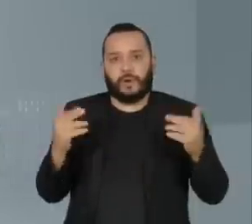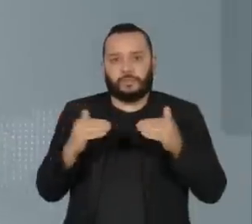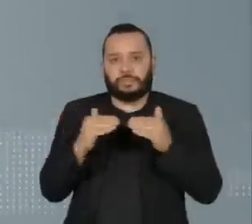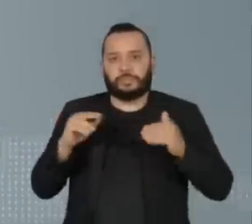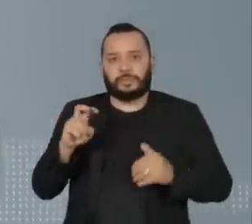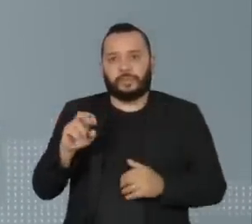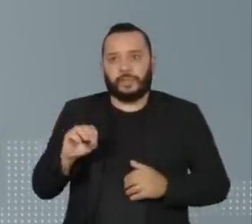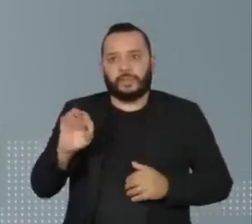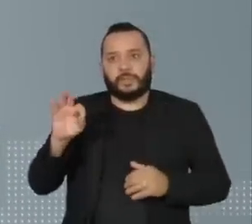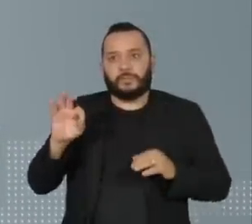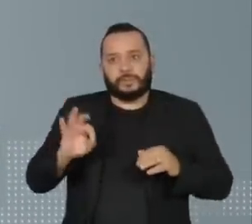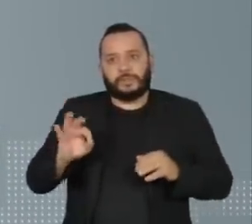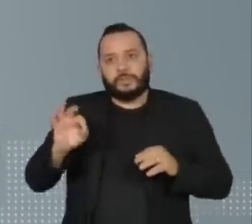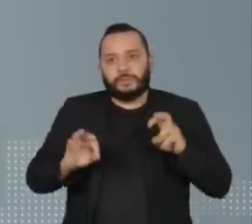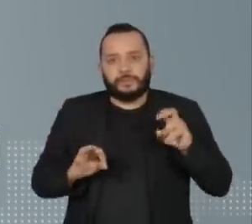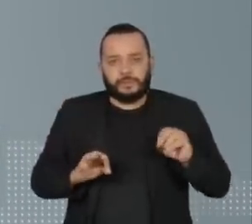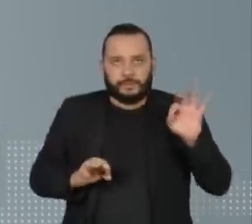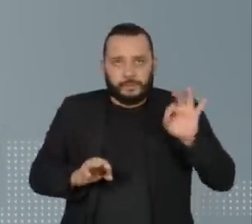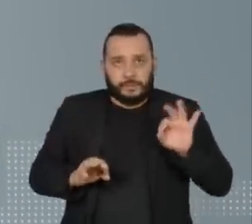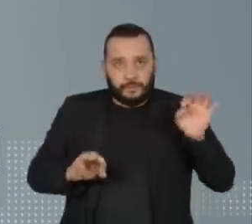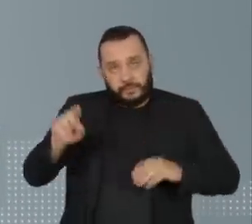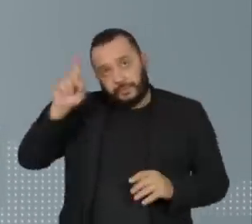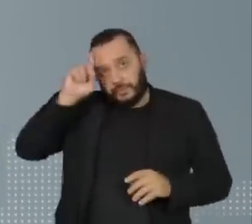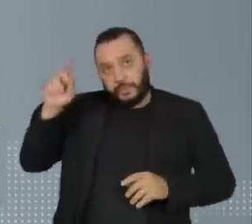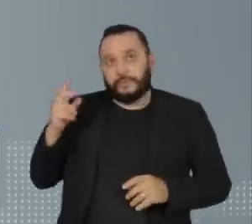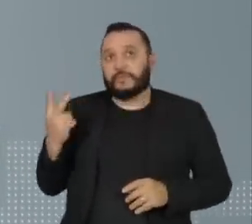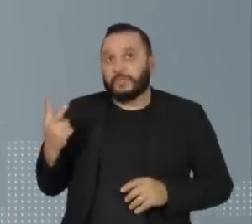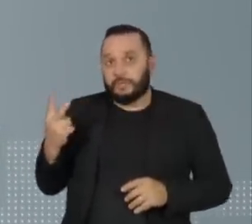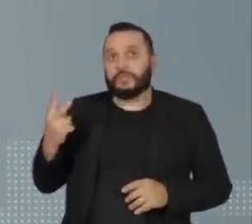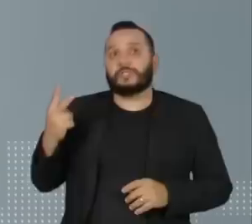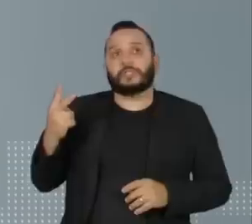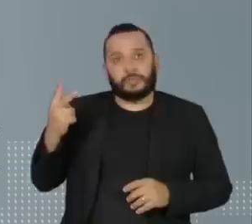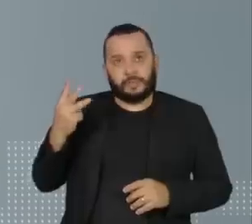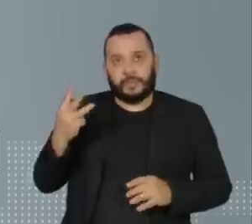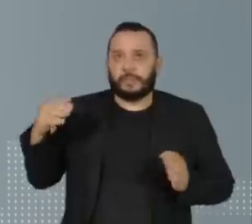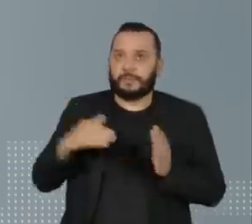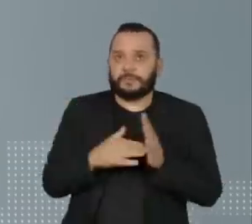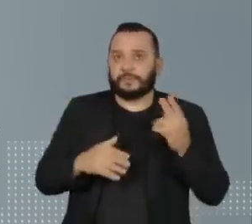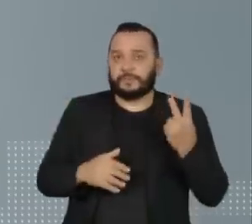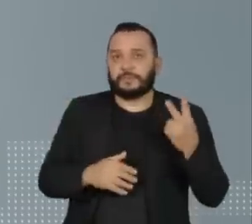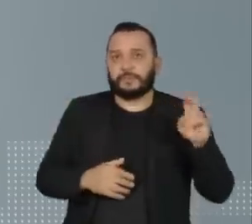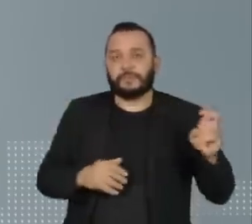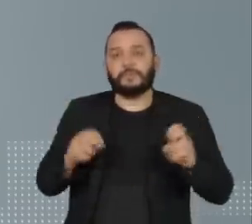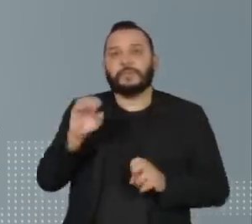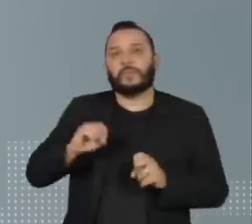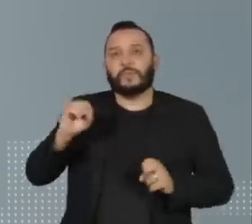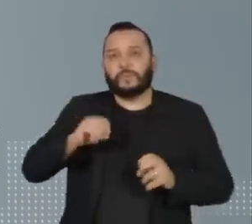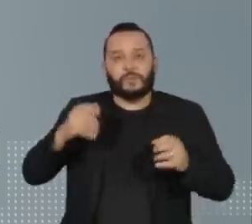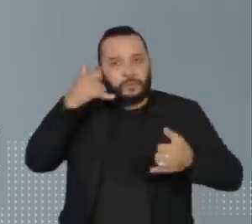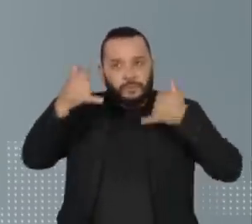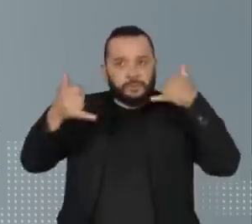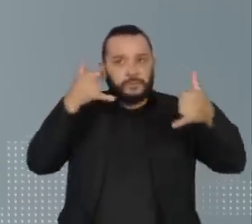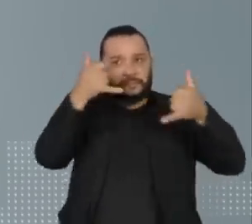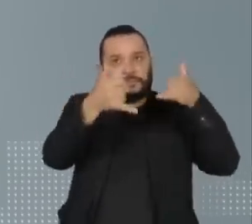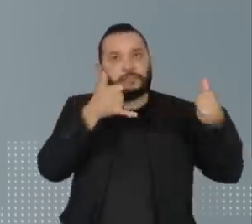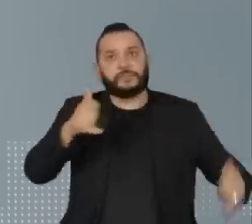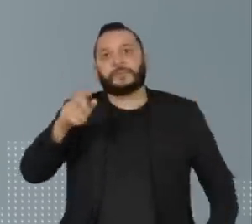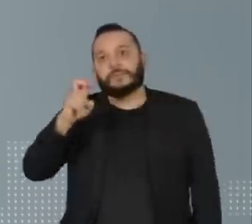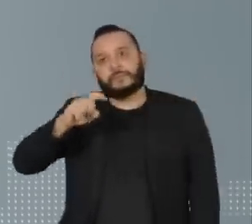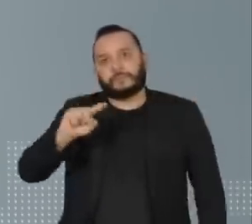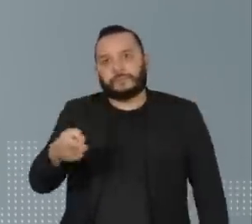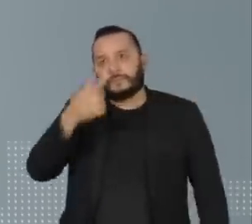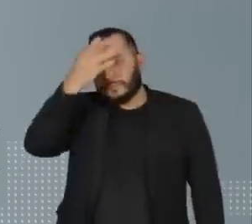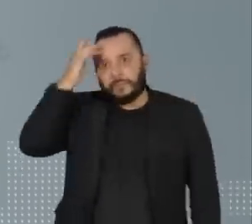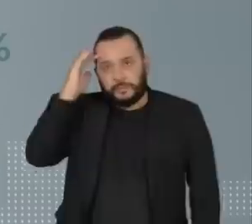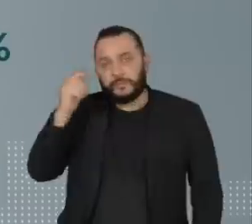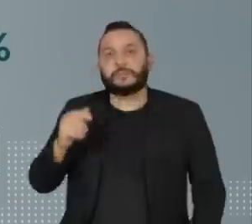a pesquisa foi feita entre os dias 23 e 25 com 5 mil pessoas por telefone a margem de erro é